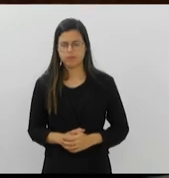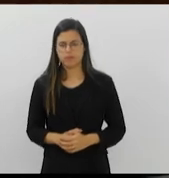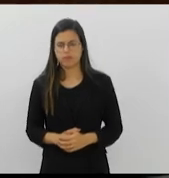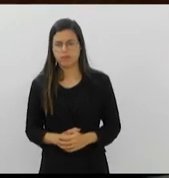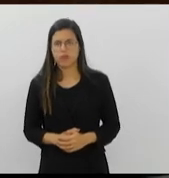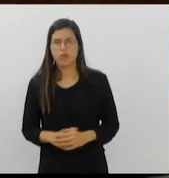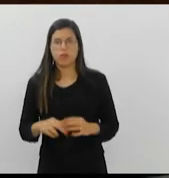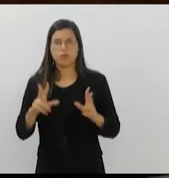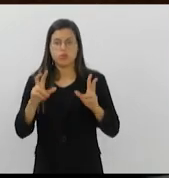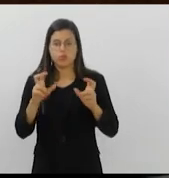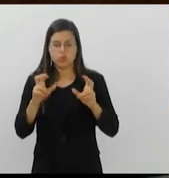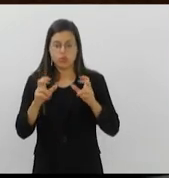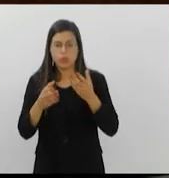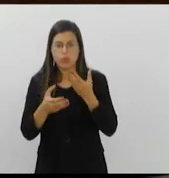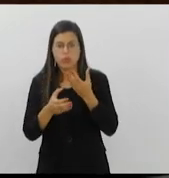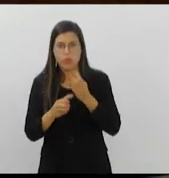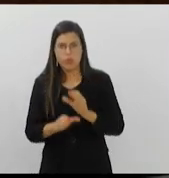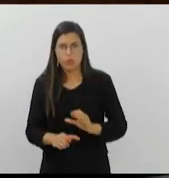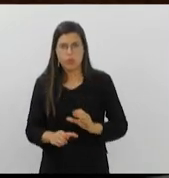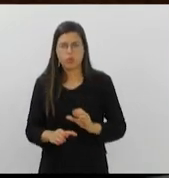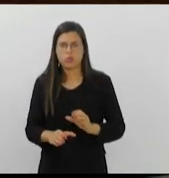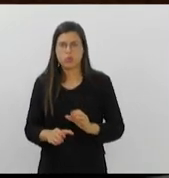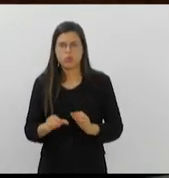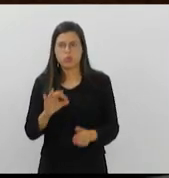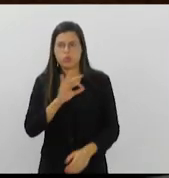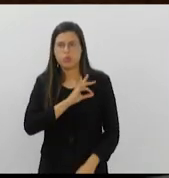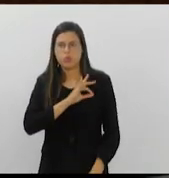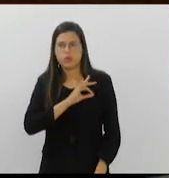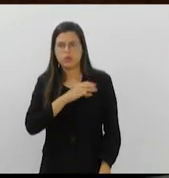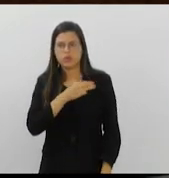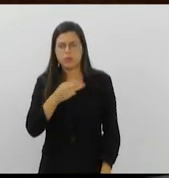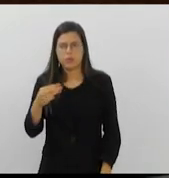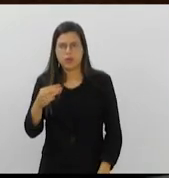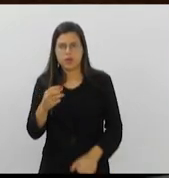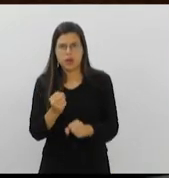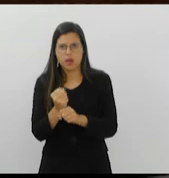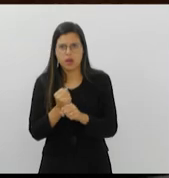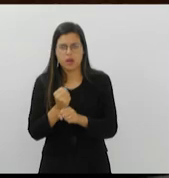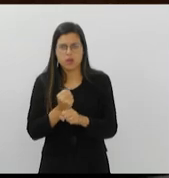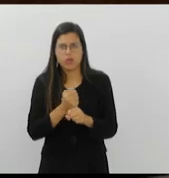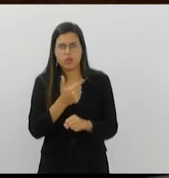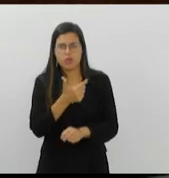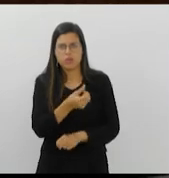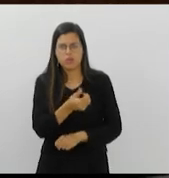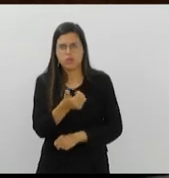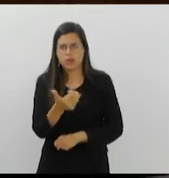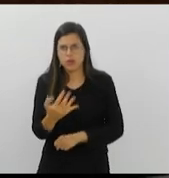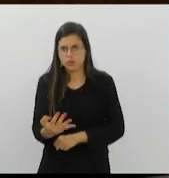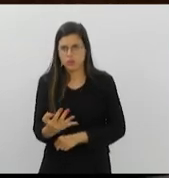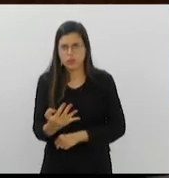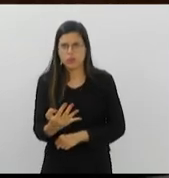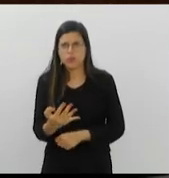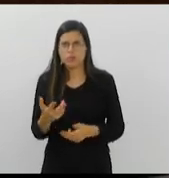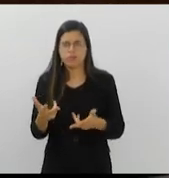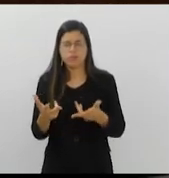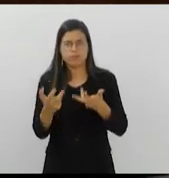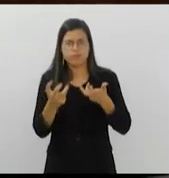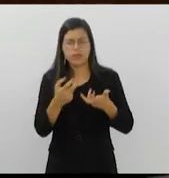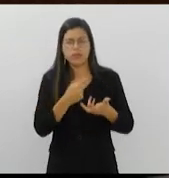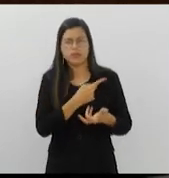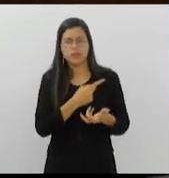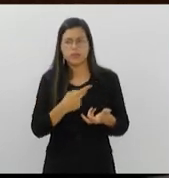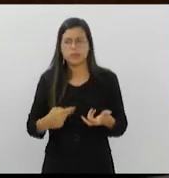do concurso dos policiais militares de 2014, o que a gente vê, senhor presidente, é